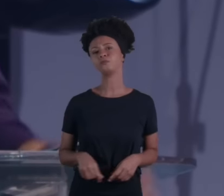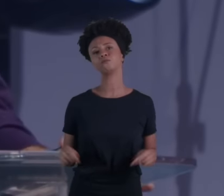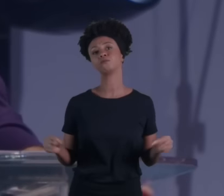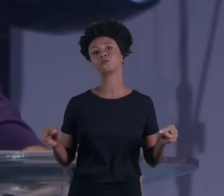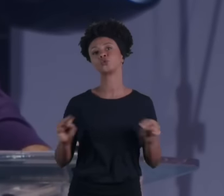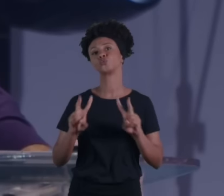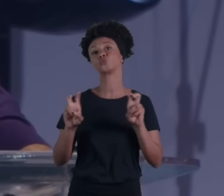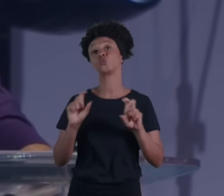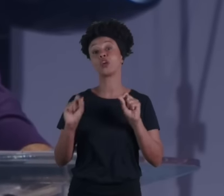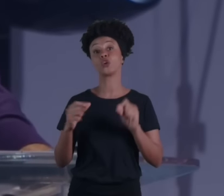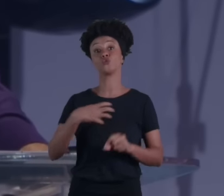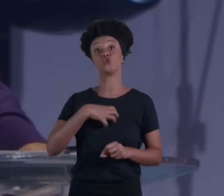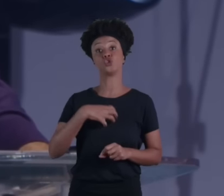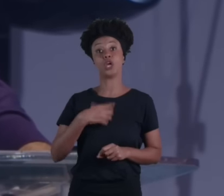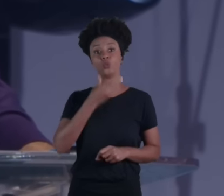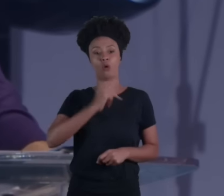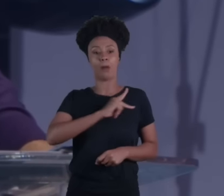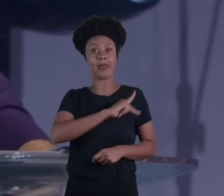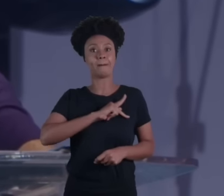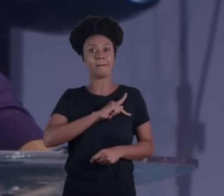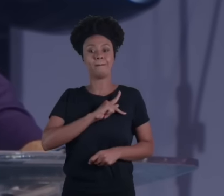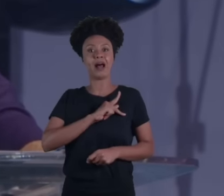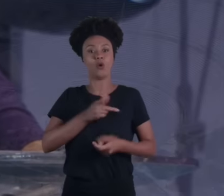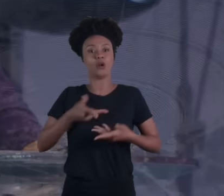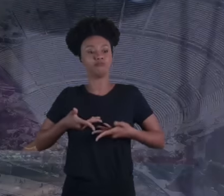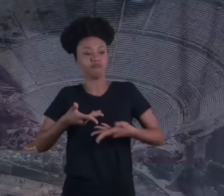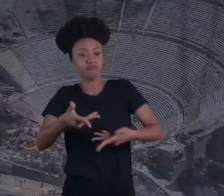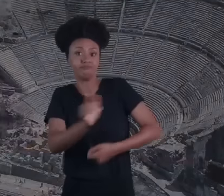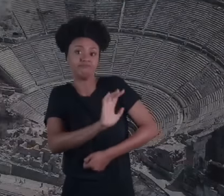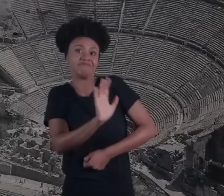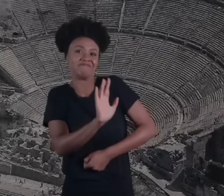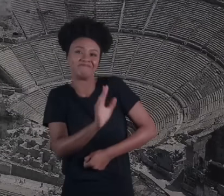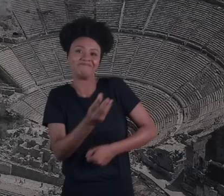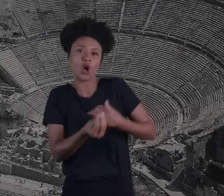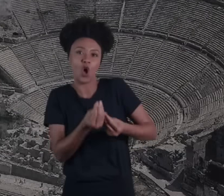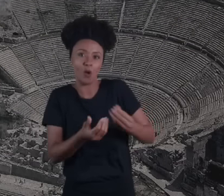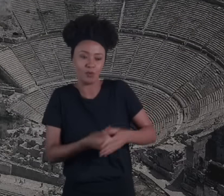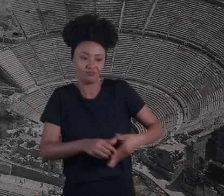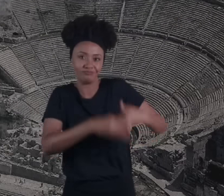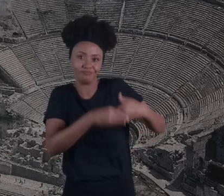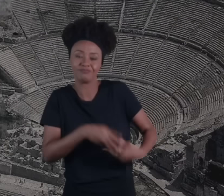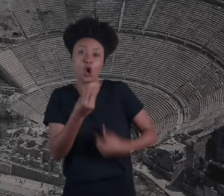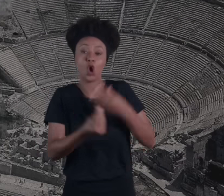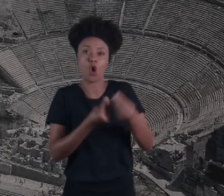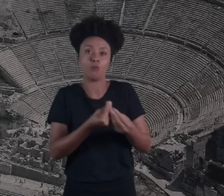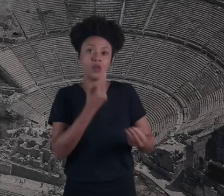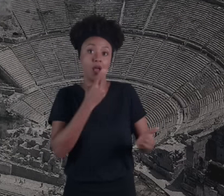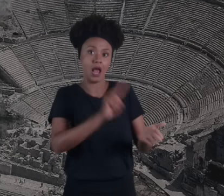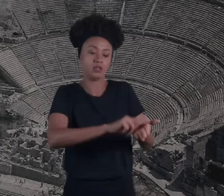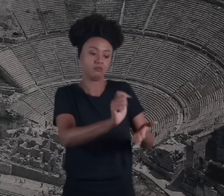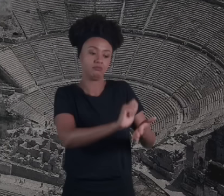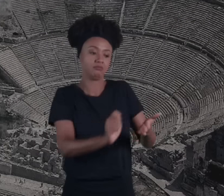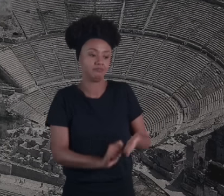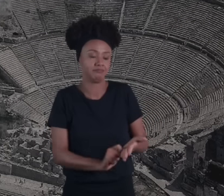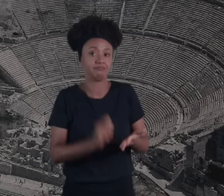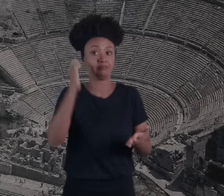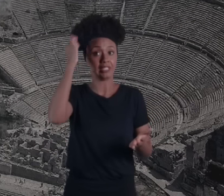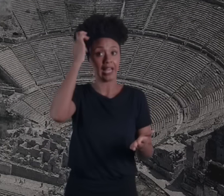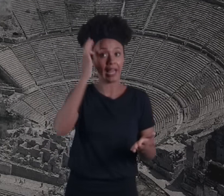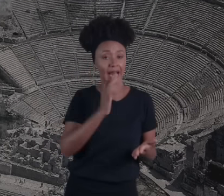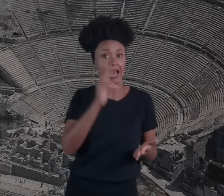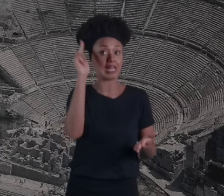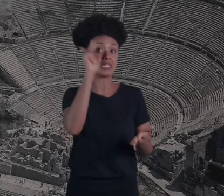saudação de Paulo, quando ele diz: graças a vós outros e paz da parte de